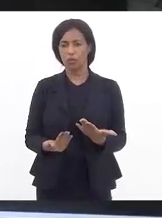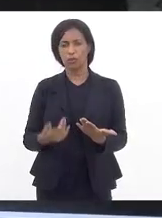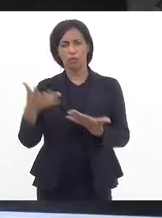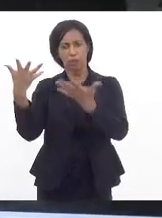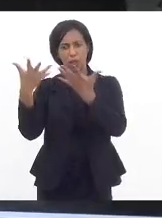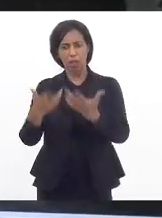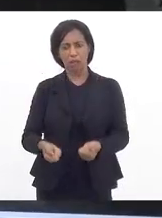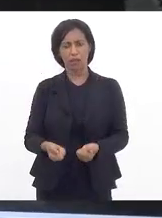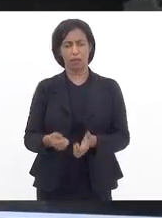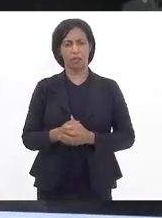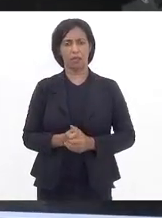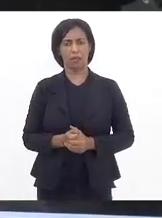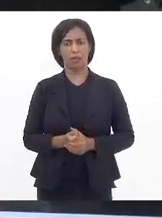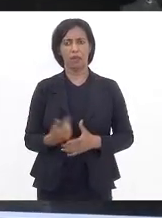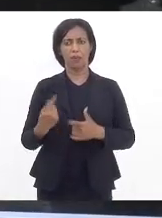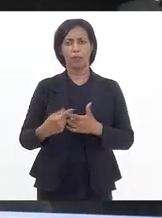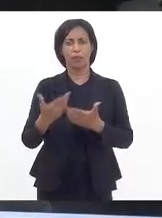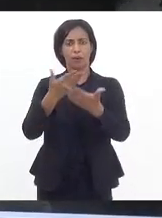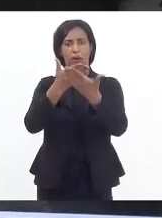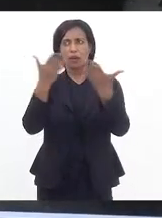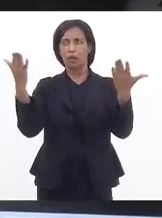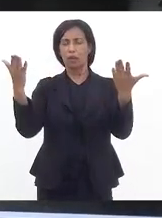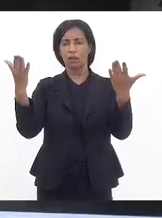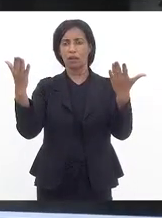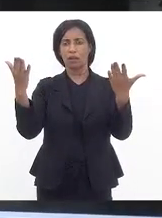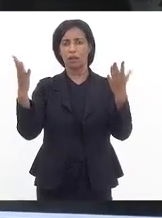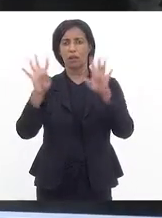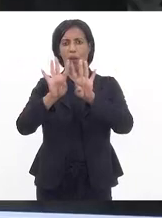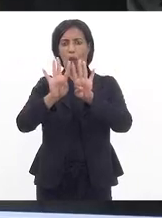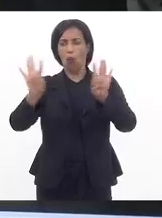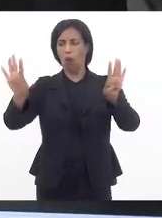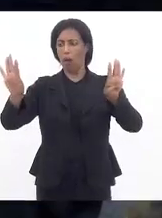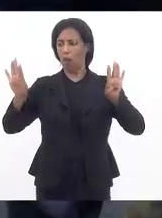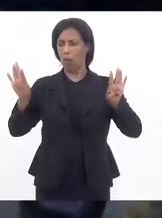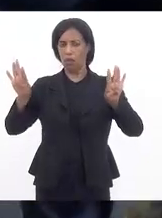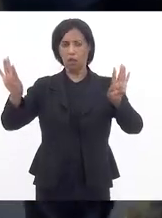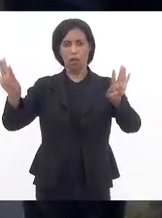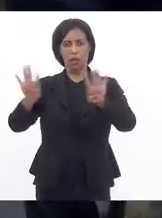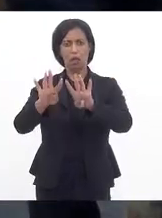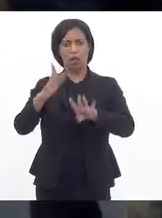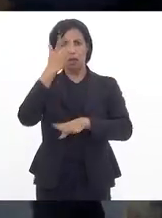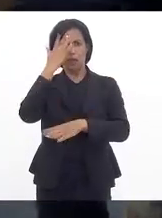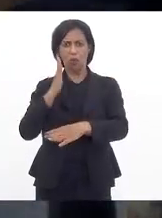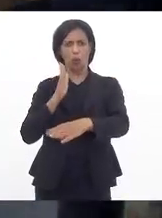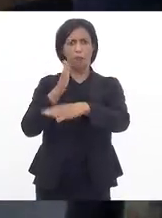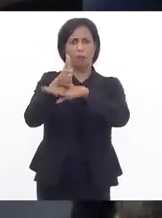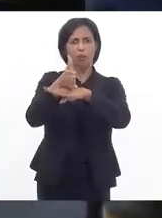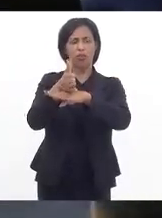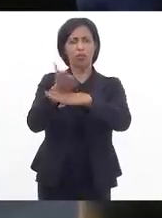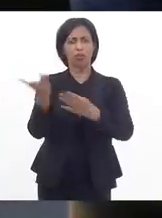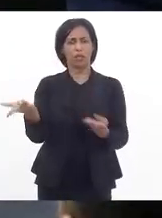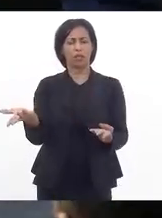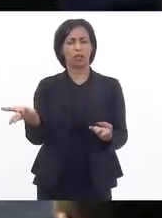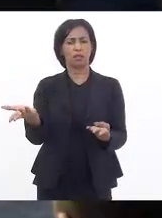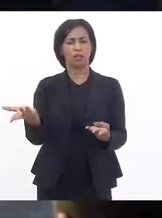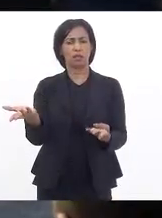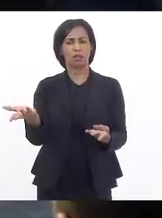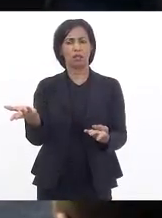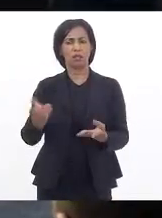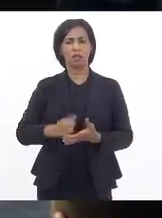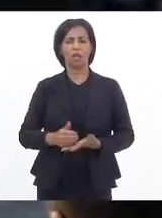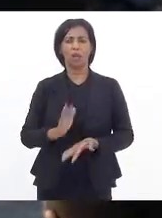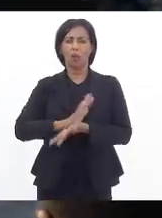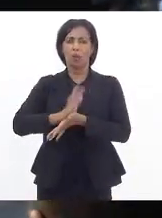permita que se libera porque tá ali uma guarda formada impedindo as pessoas ingressaram pelo menos para recompor as Galerias